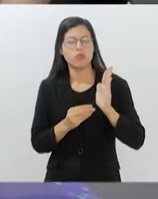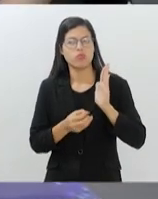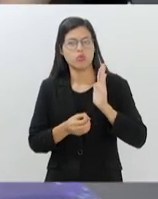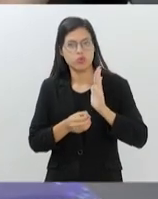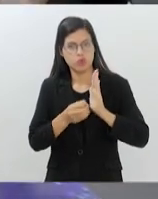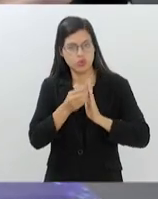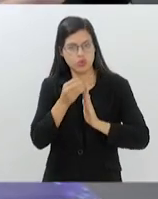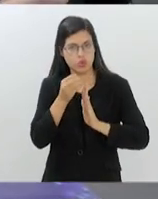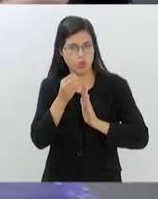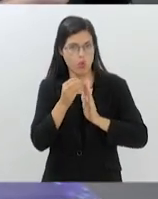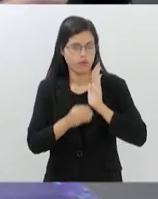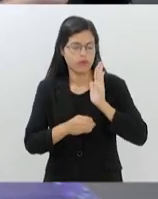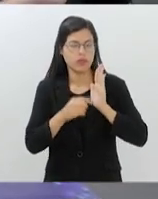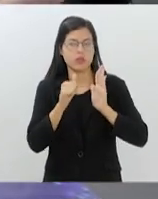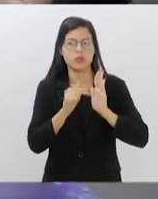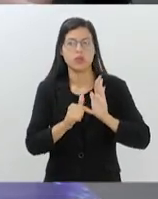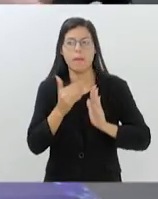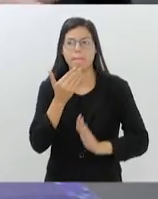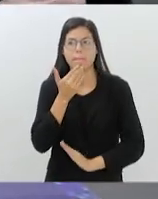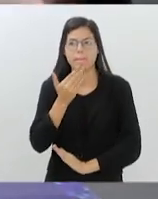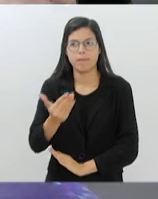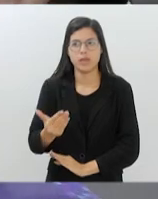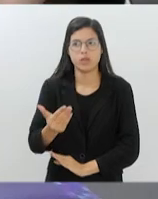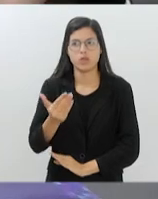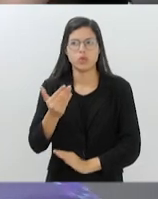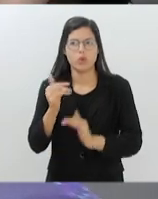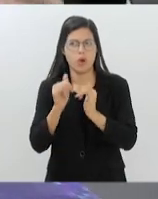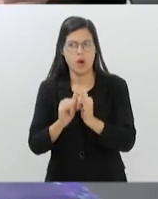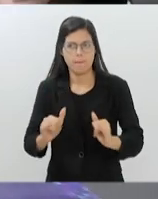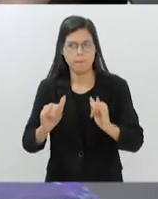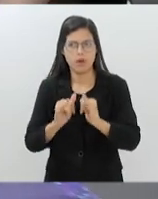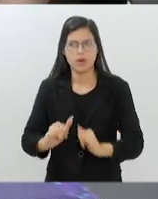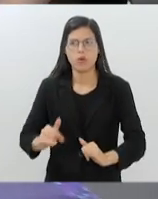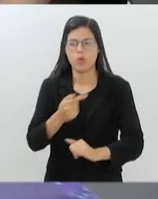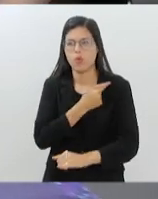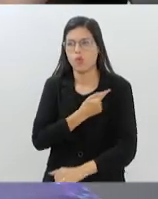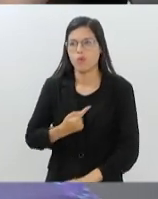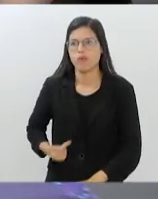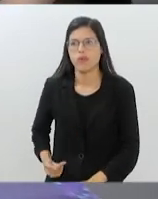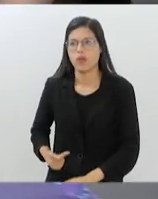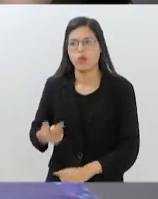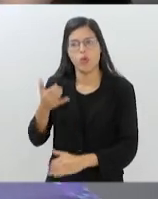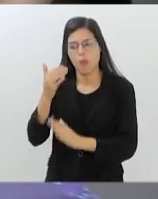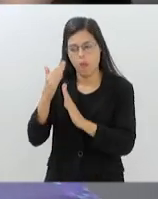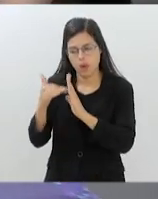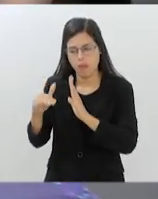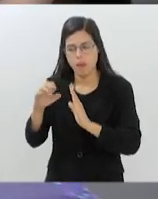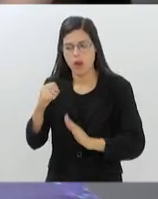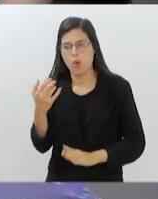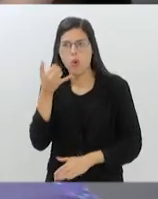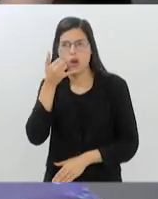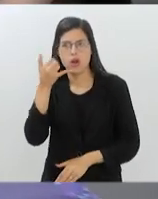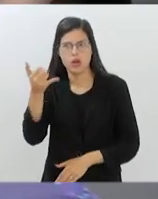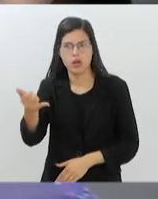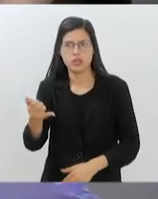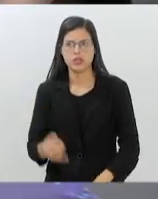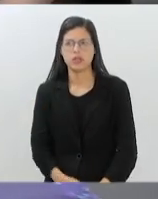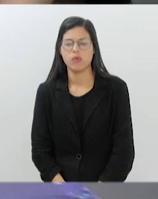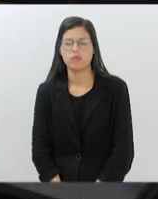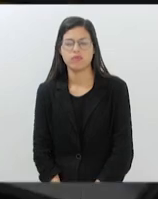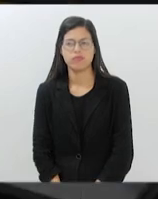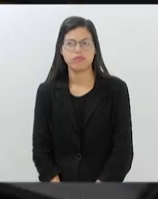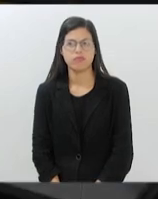pela secretaria nos solicitando uma campanha o governo aciona por e-mail ou por ligação as quatro agências primeiro aí as